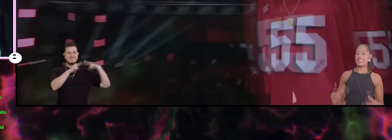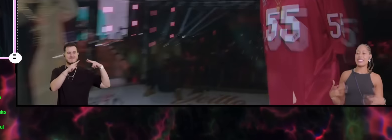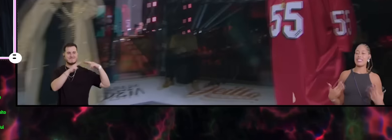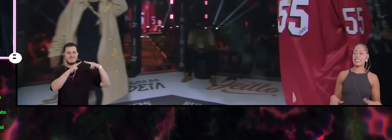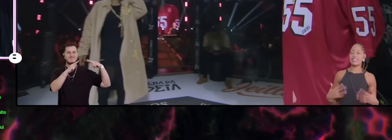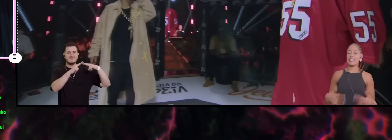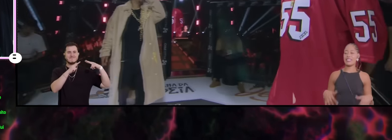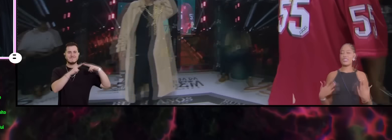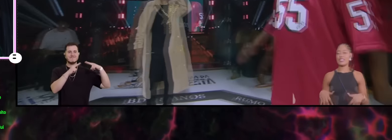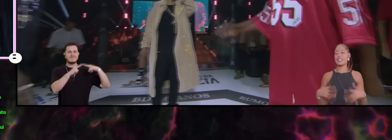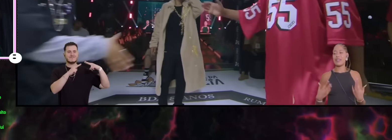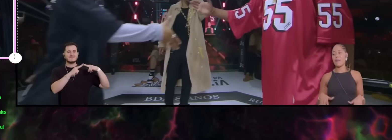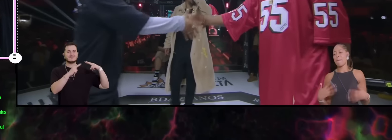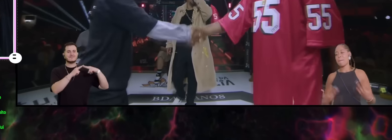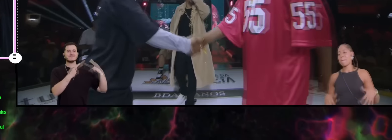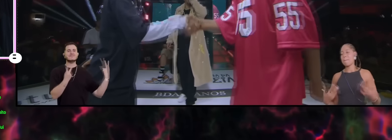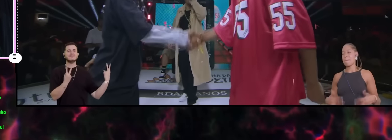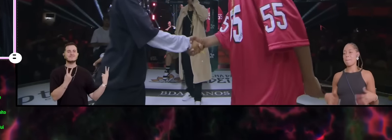Grafite, eu tô contigo, meu mano.